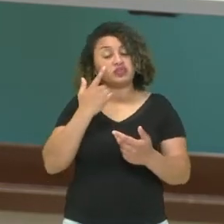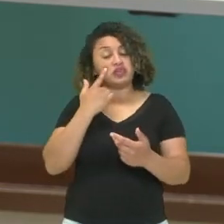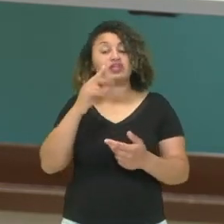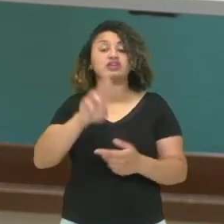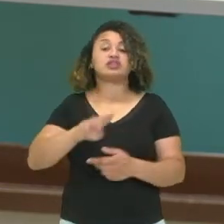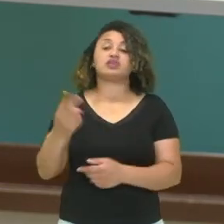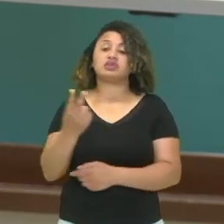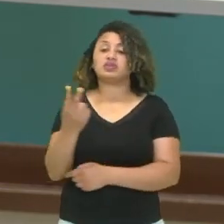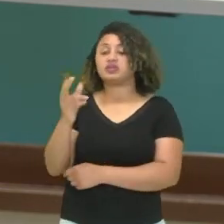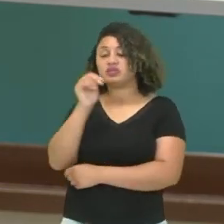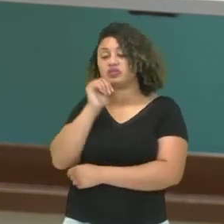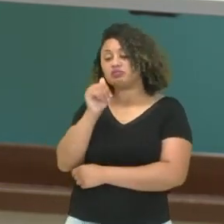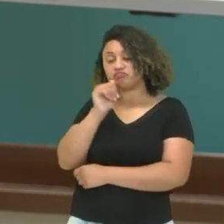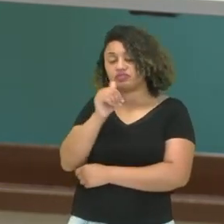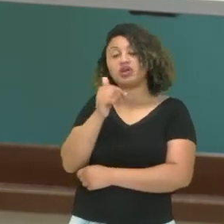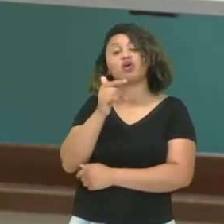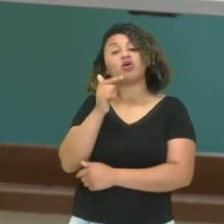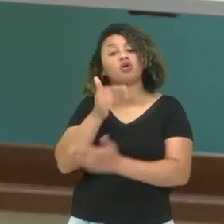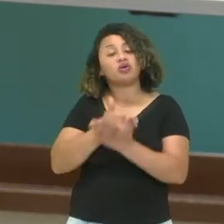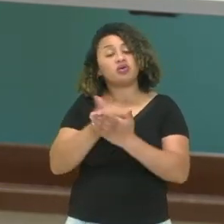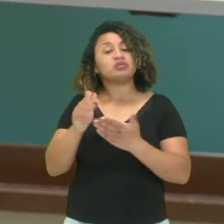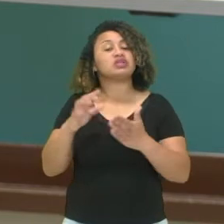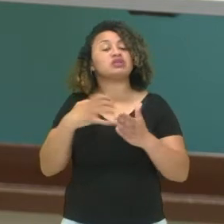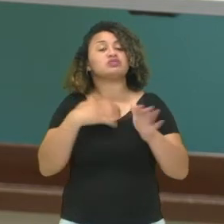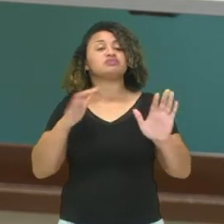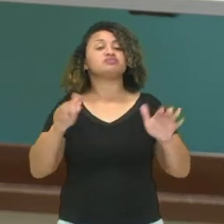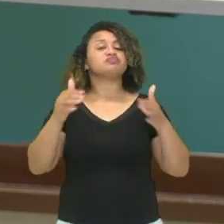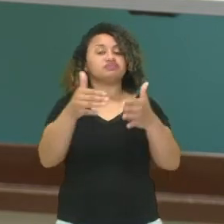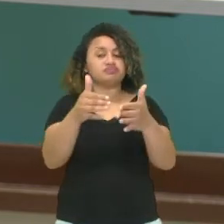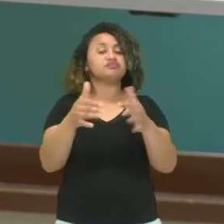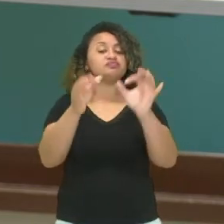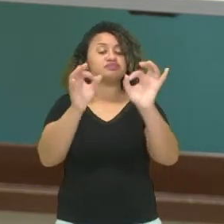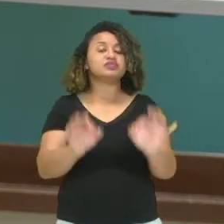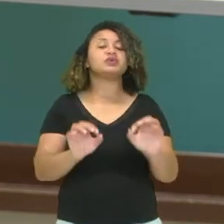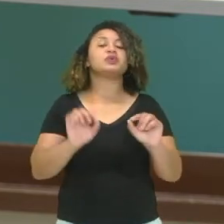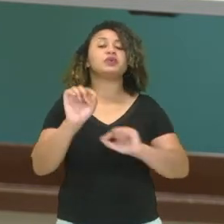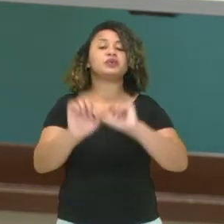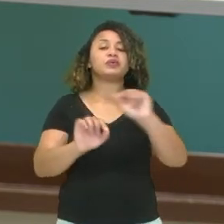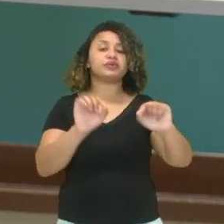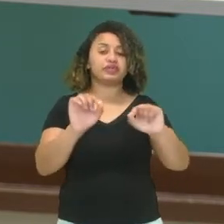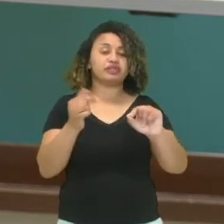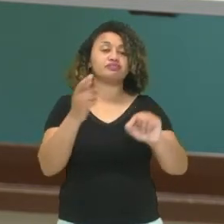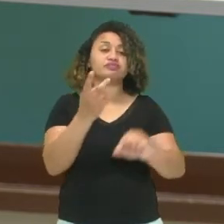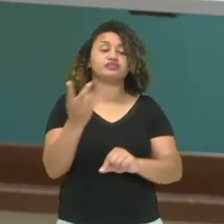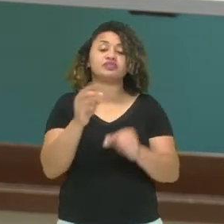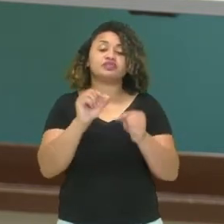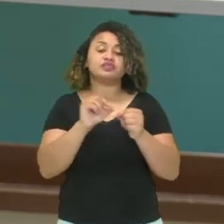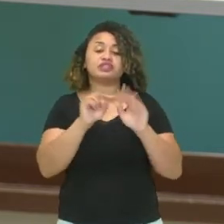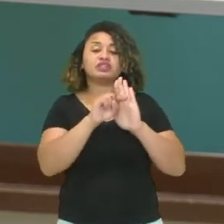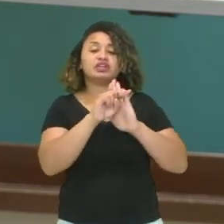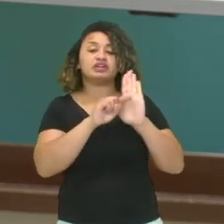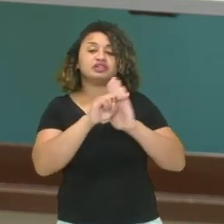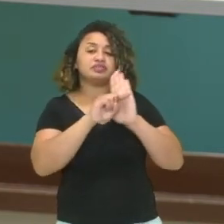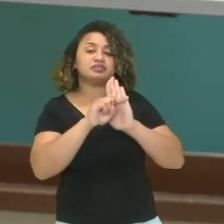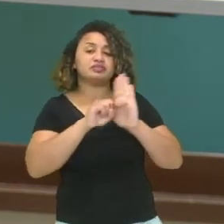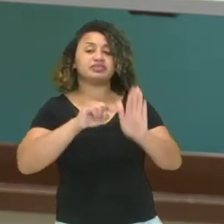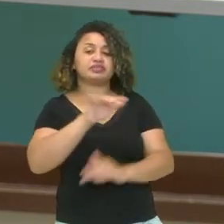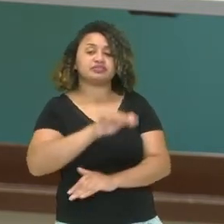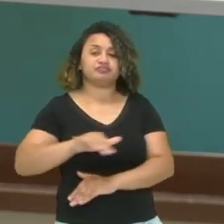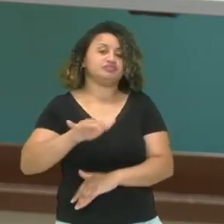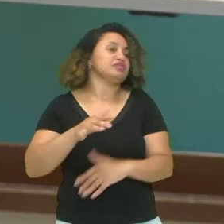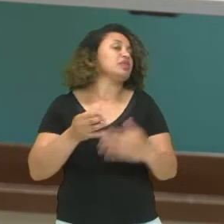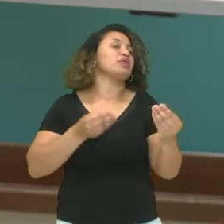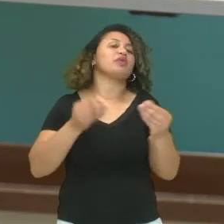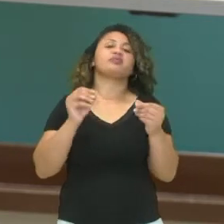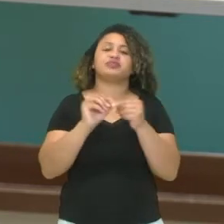já começaram o seu negócio de uma forma acertada, ou seja, elas realizaram uma pesquisa de mercado. Como é que